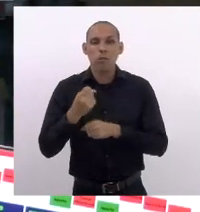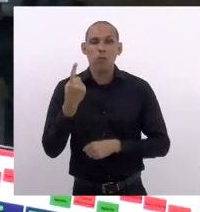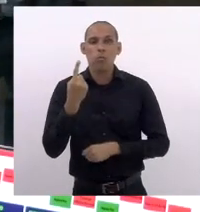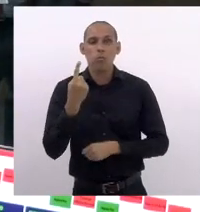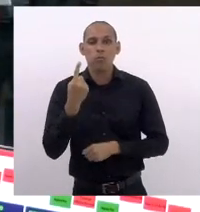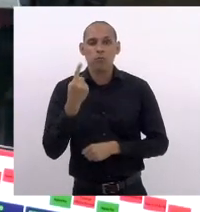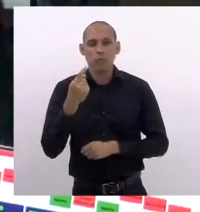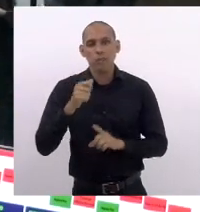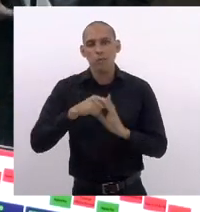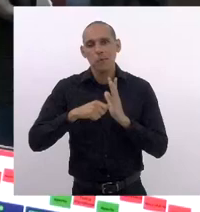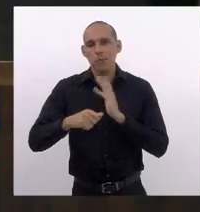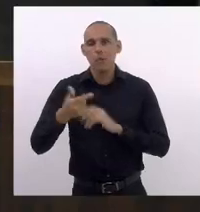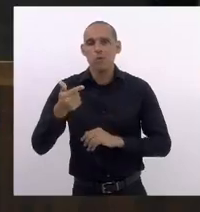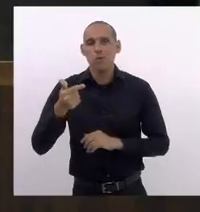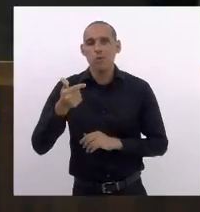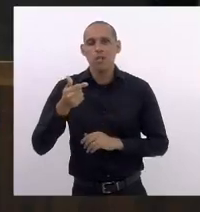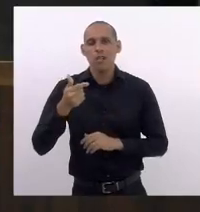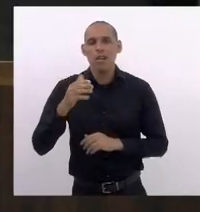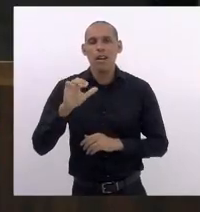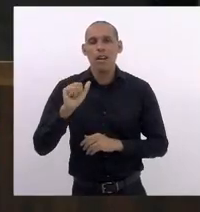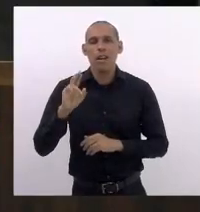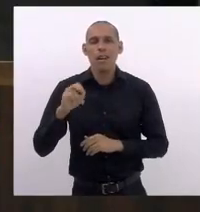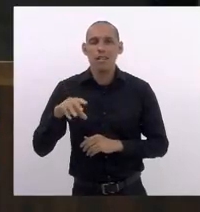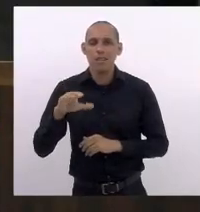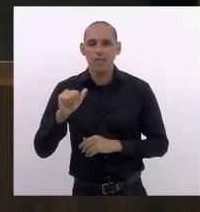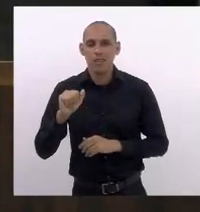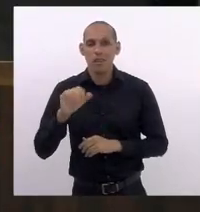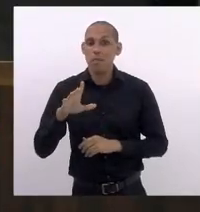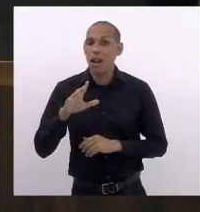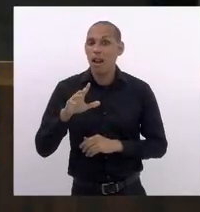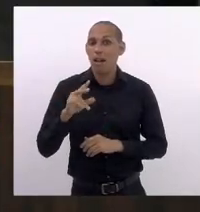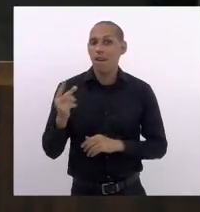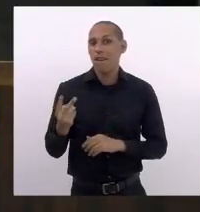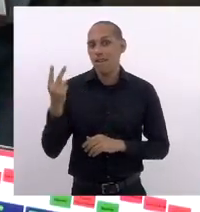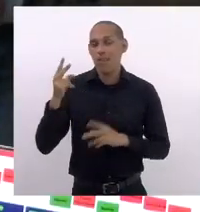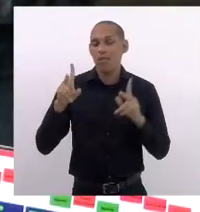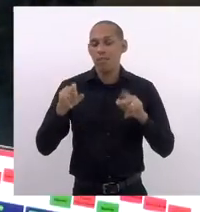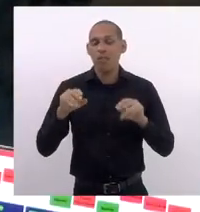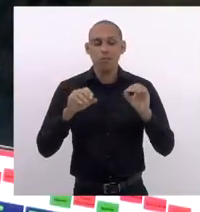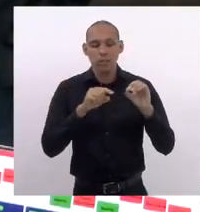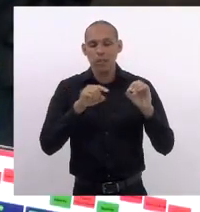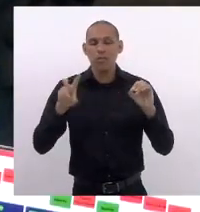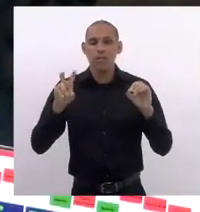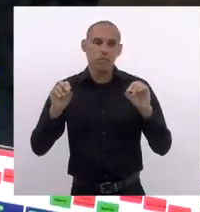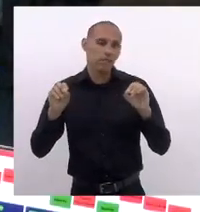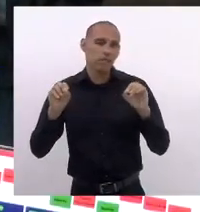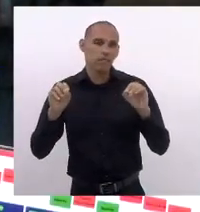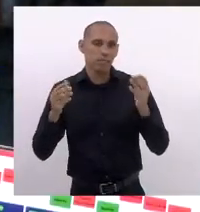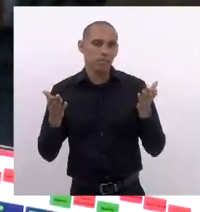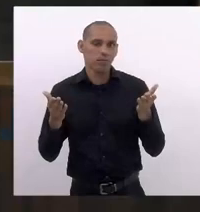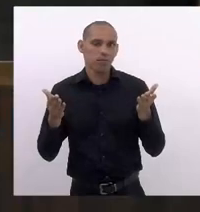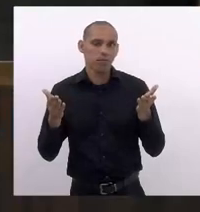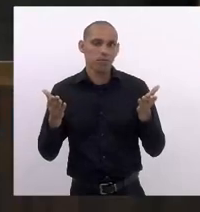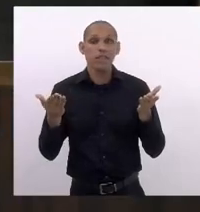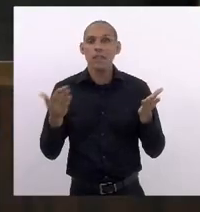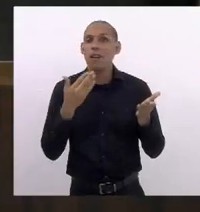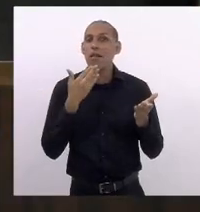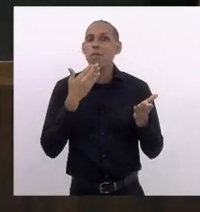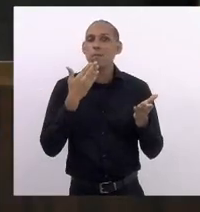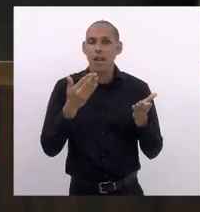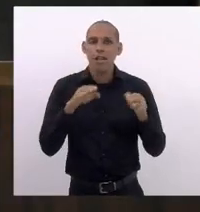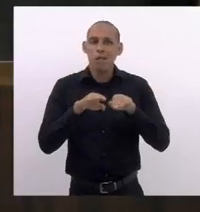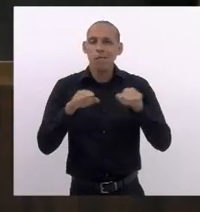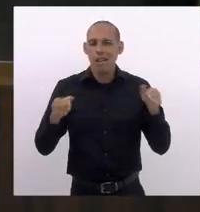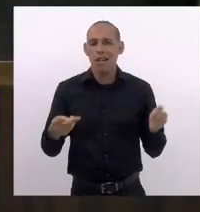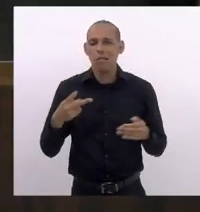abriu para média empresa. Não, mas aí o nome, mas o valor continua igual, 0,50. Então, pronto. Então, eu vou fazer um apelo para a bancada do